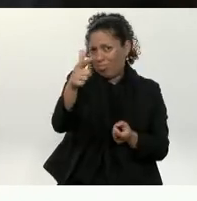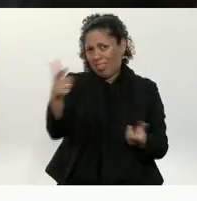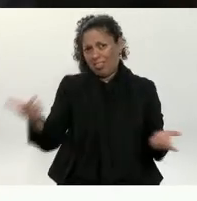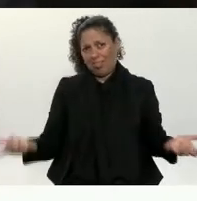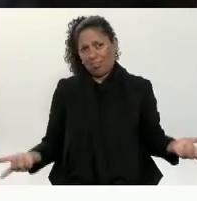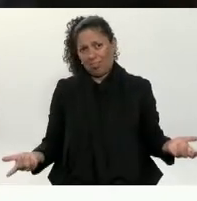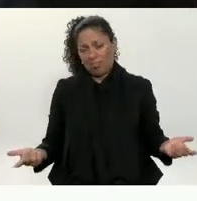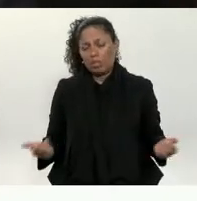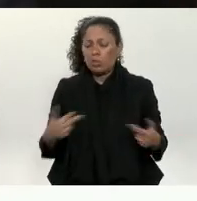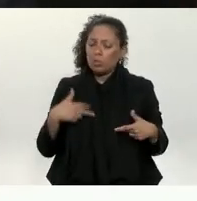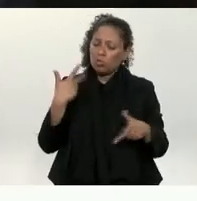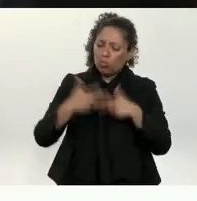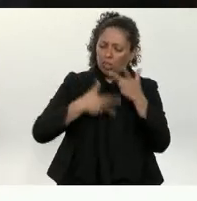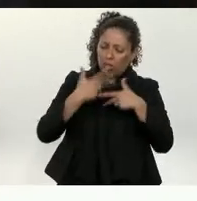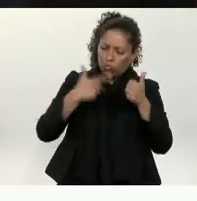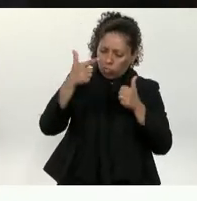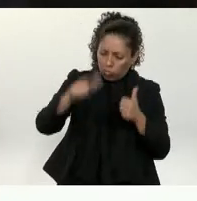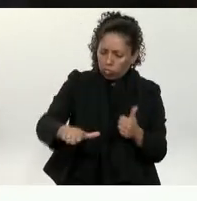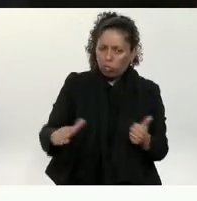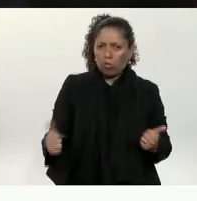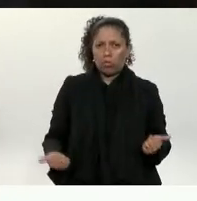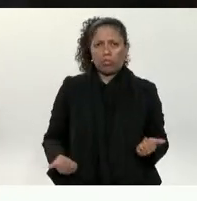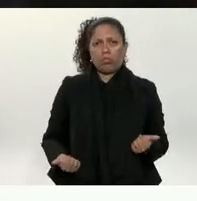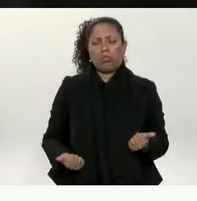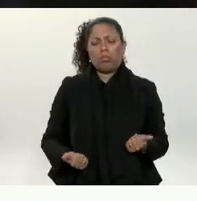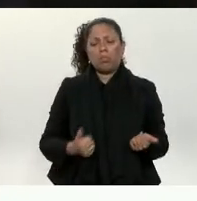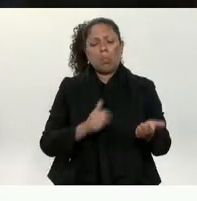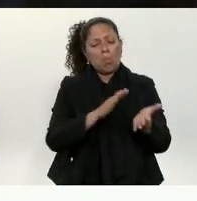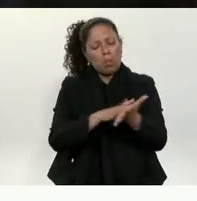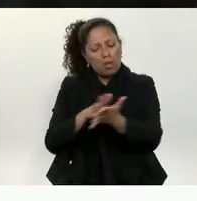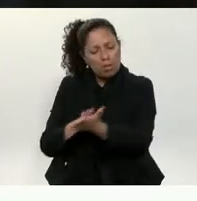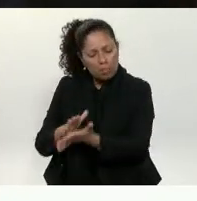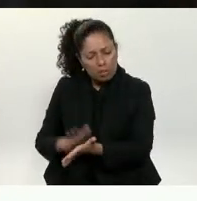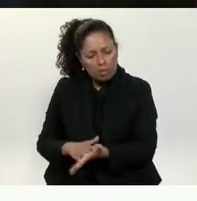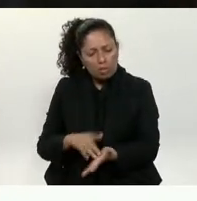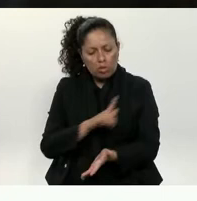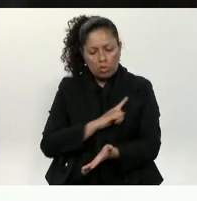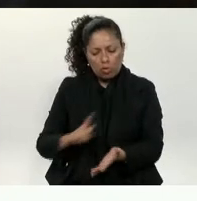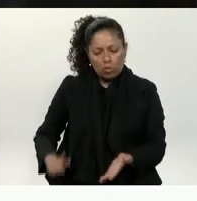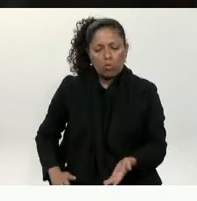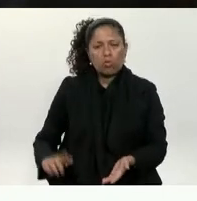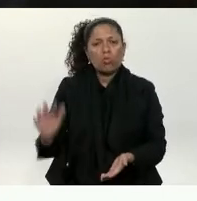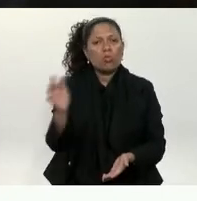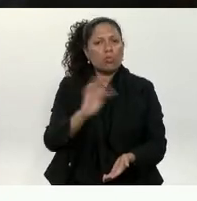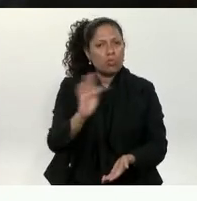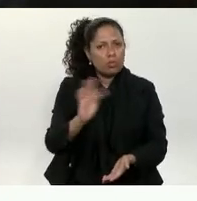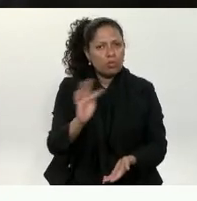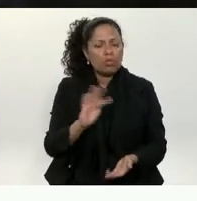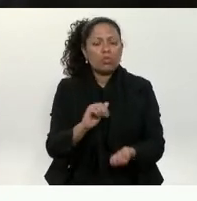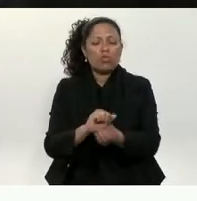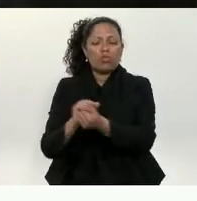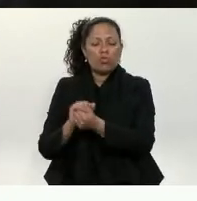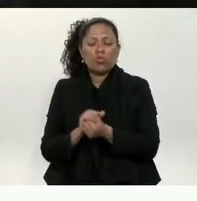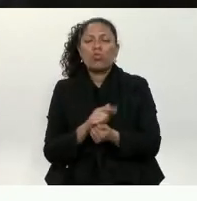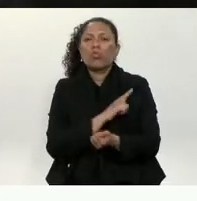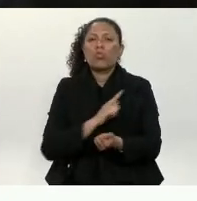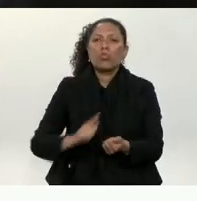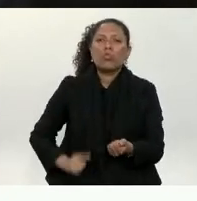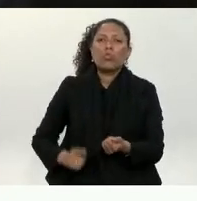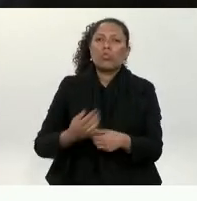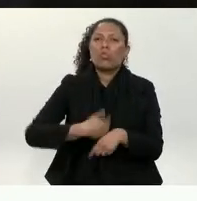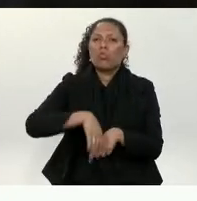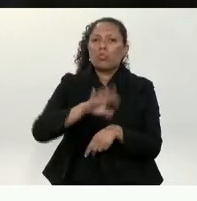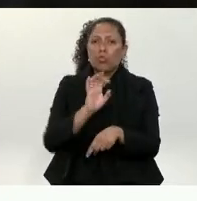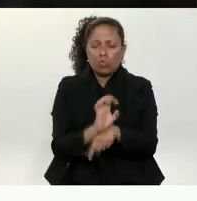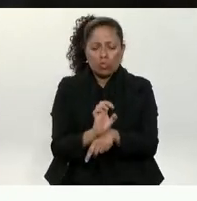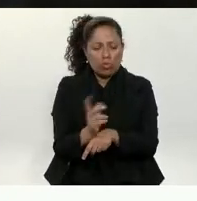posicionamento. Tenho certeza e quero parabenizar também ao governo federal e ao governo do Estado por